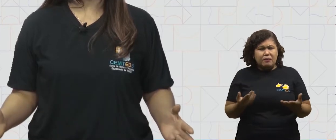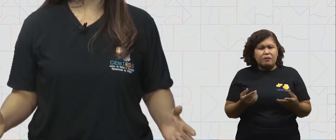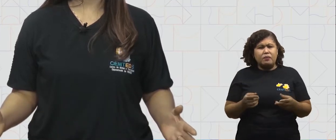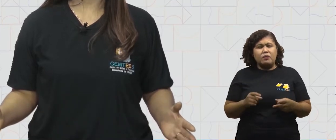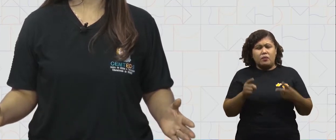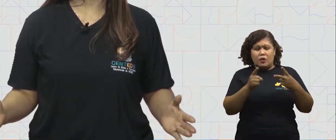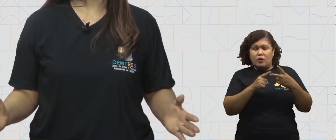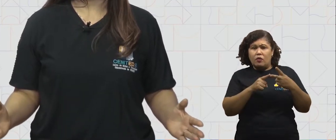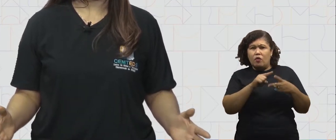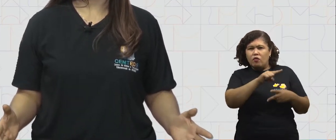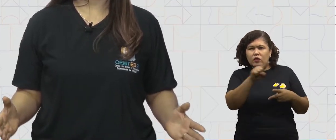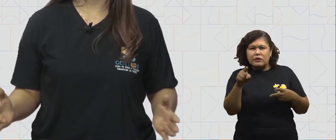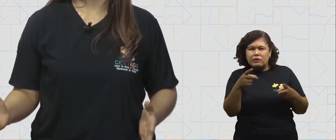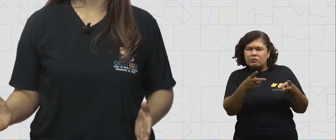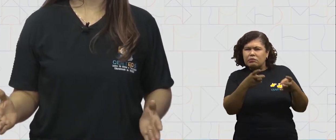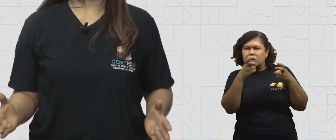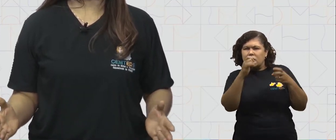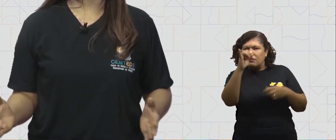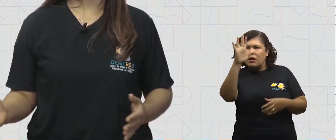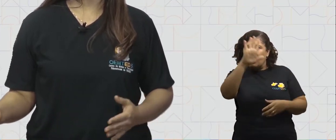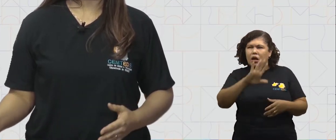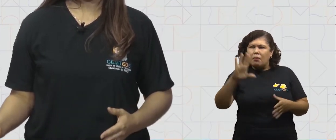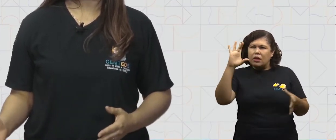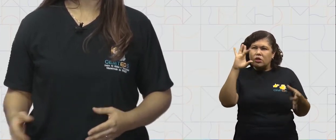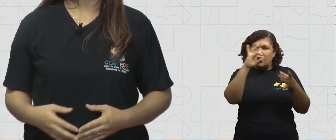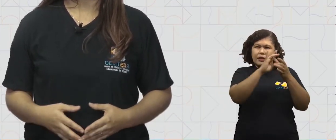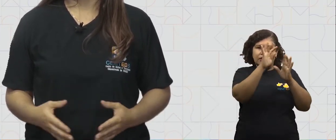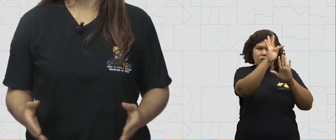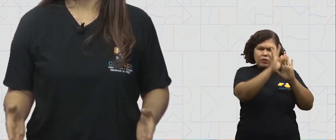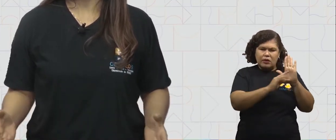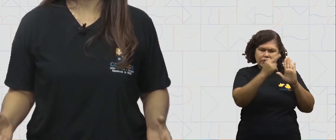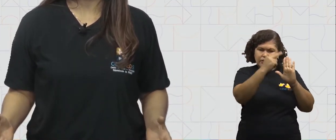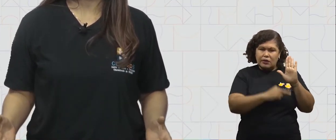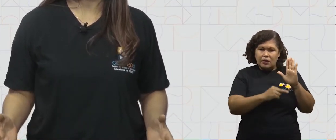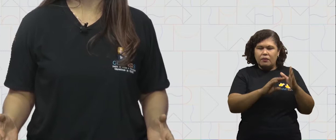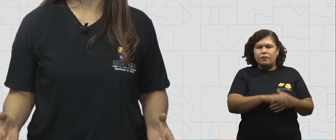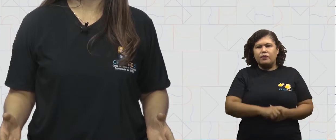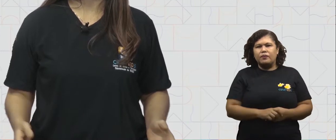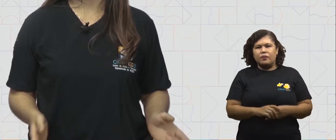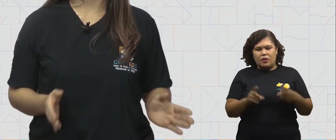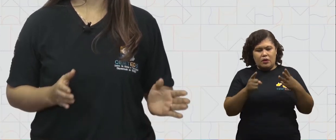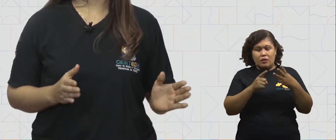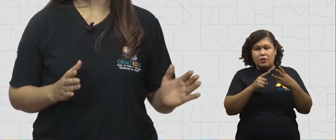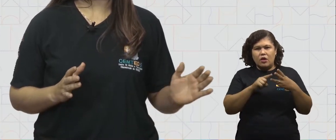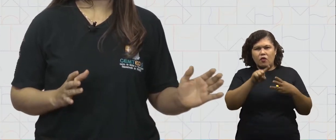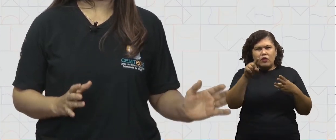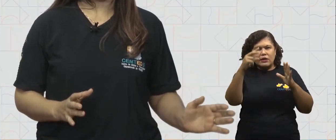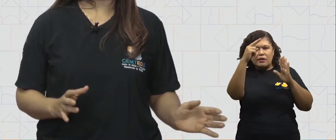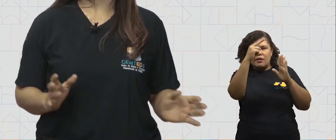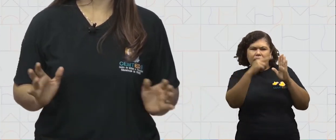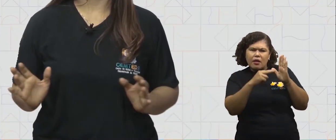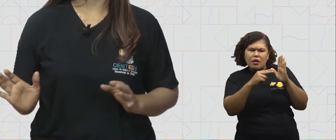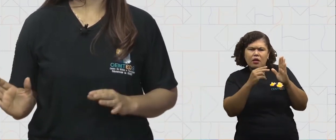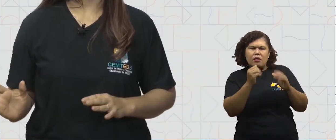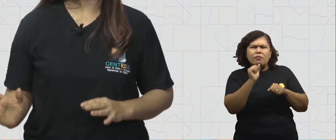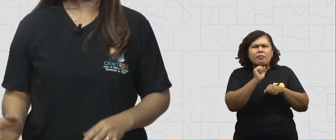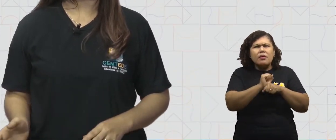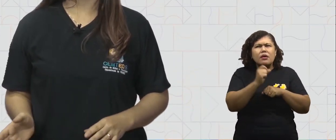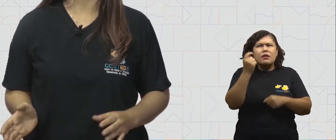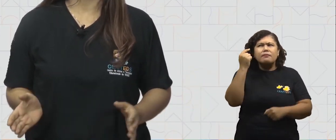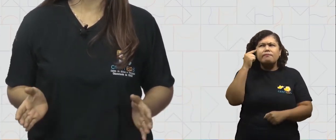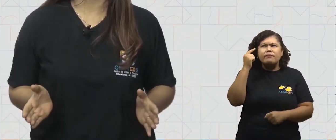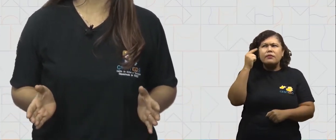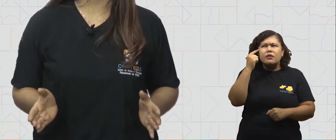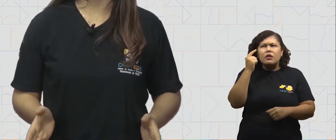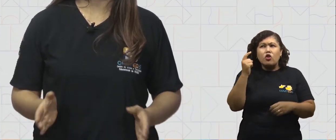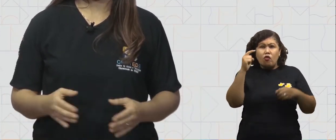Você analisa as imagens e tenta relacionar ao texto? Ou você tem a preocupação de ir parando,